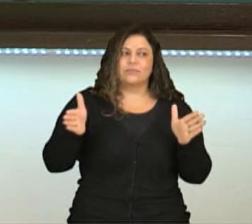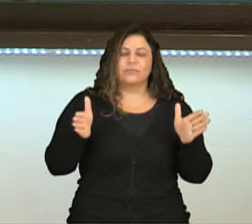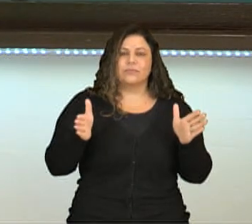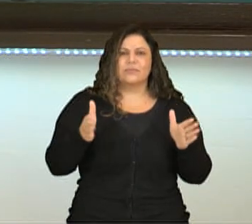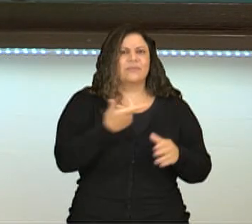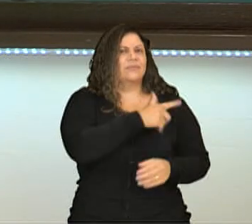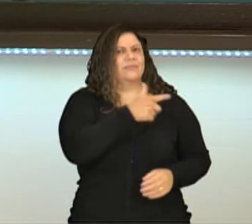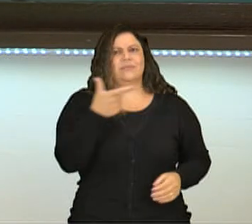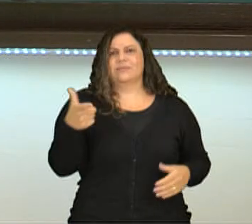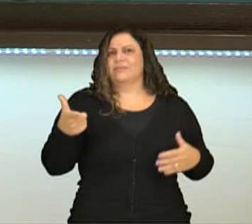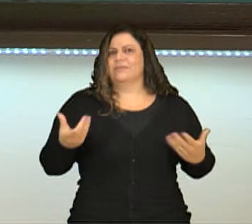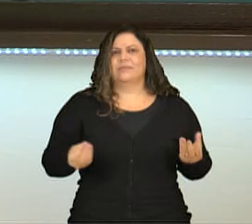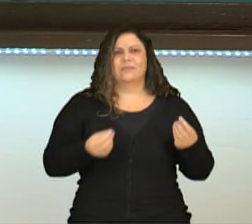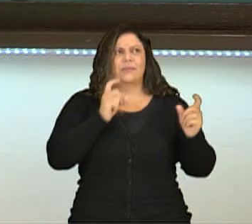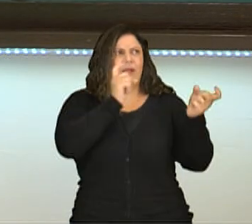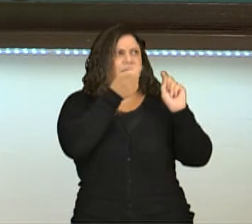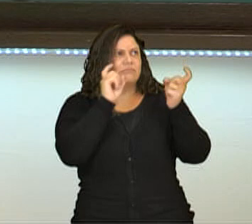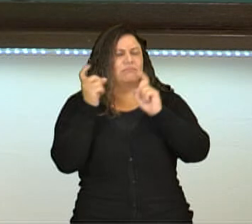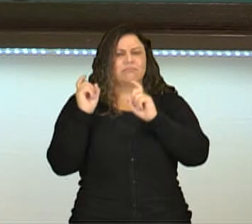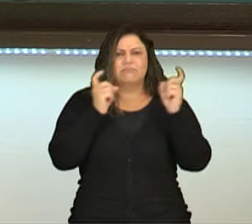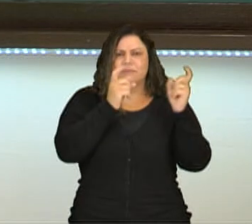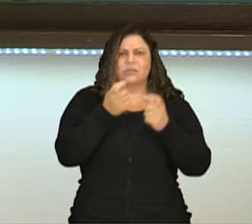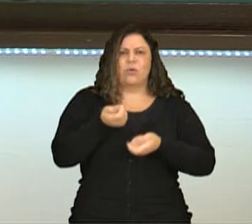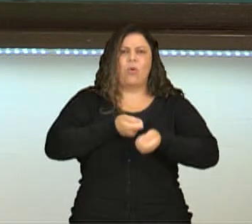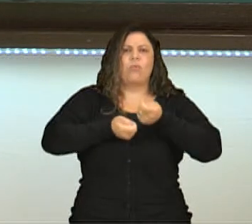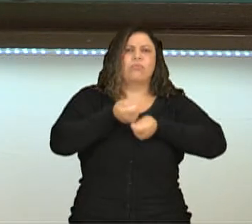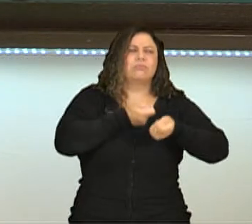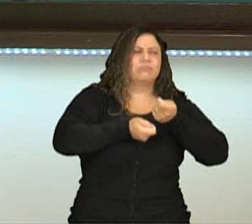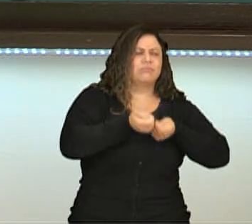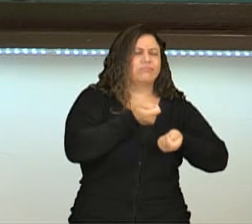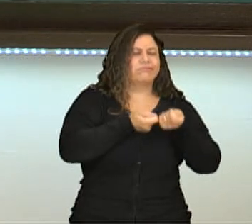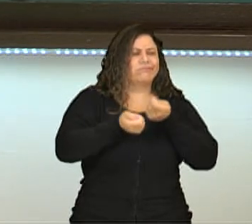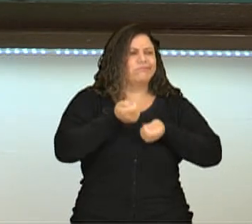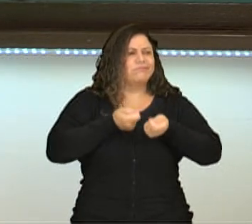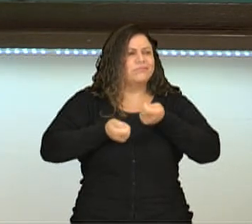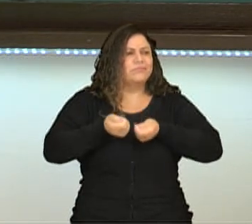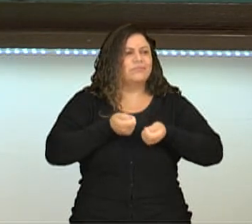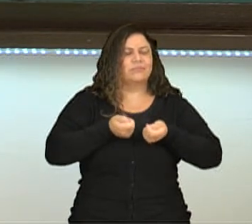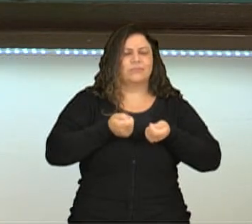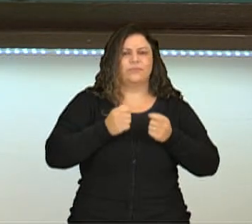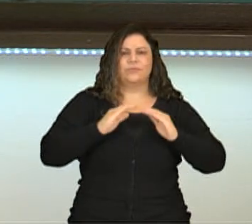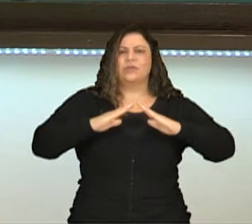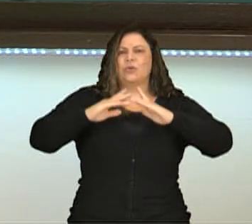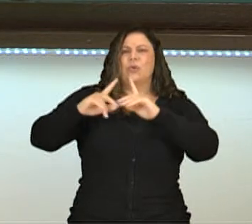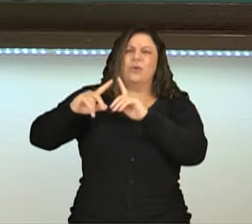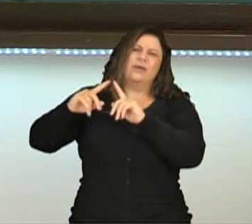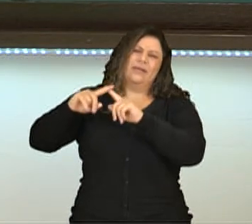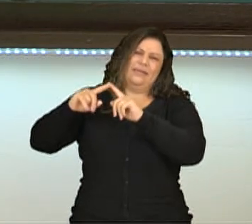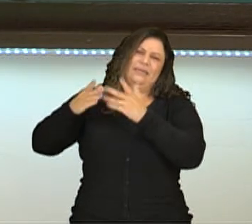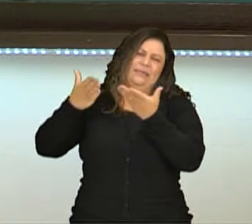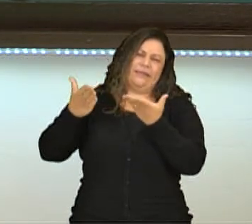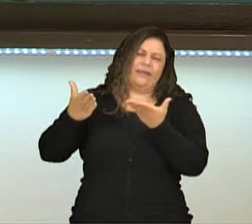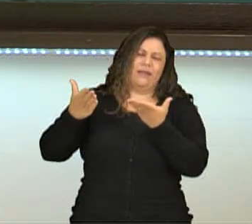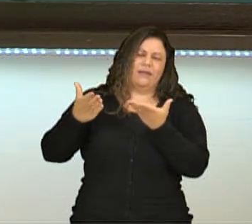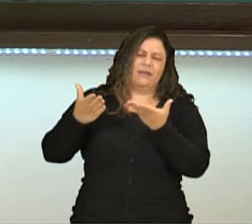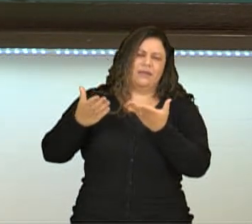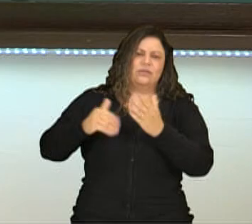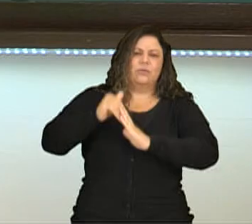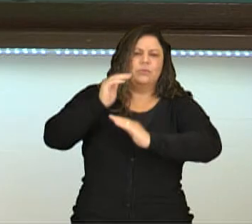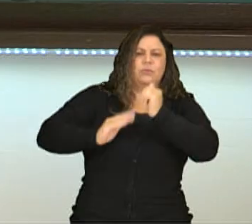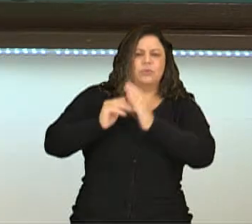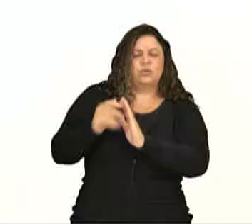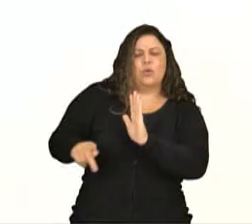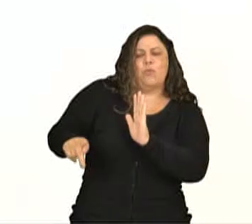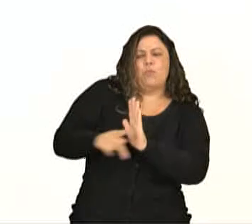não existe aquela preocupação ou o controle da igreja em que tinham que produzir obras religiosas, não. Tanto que nós